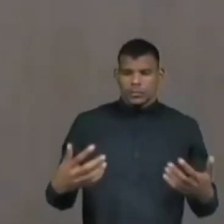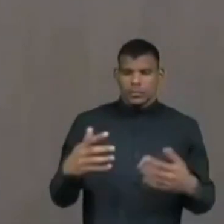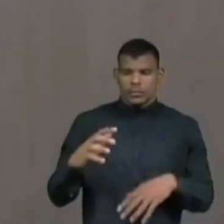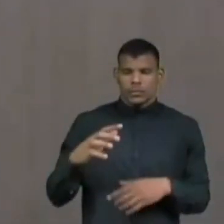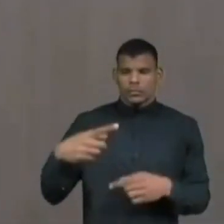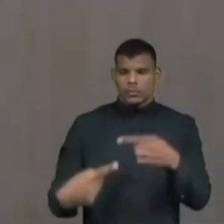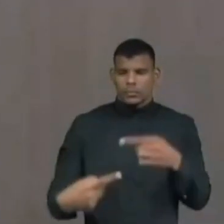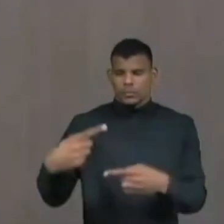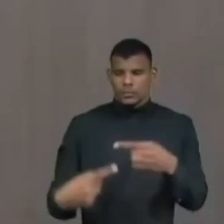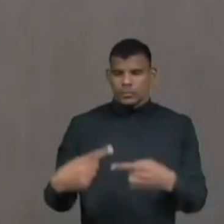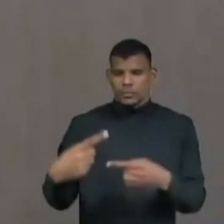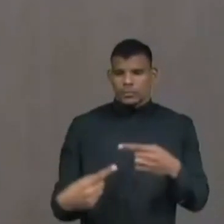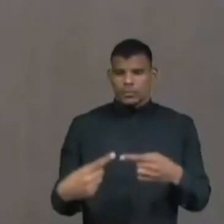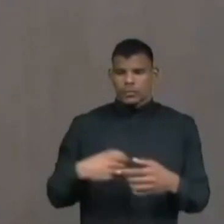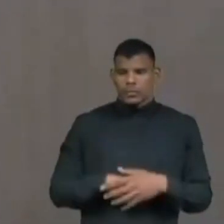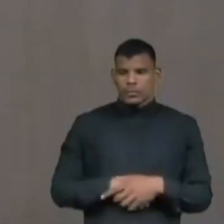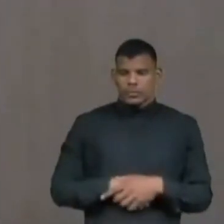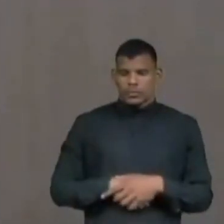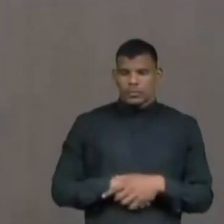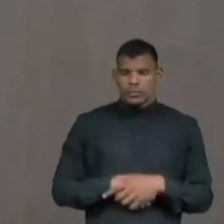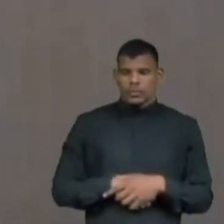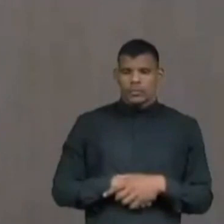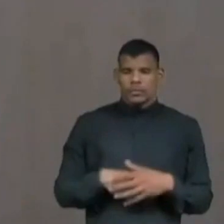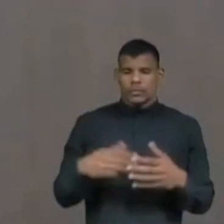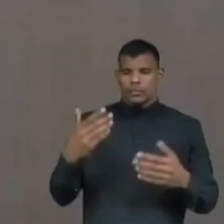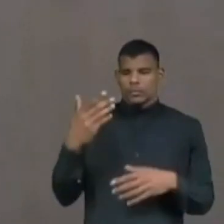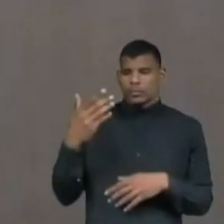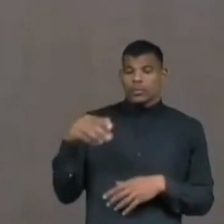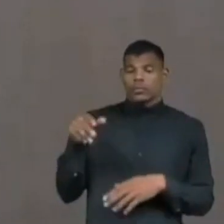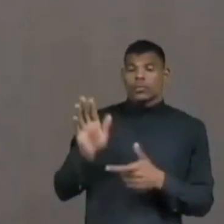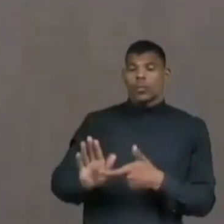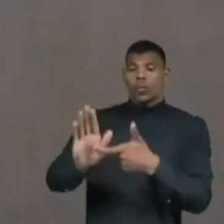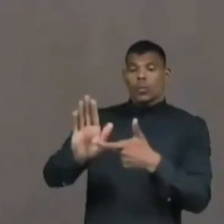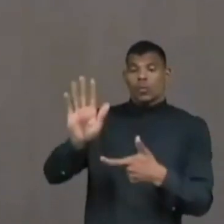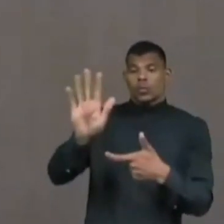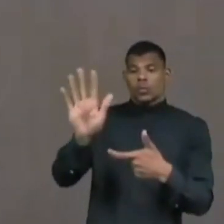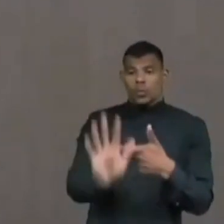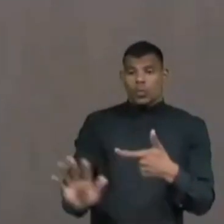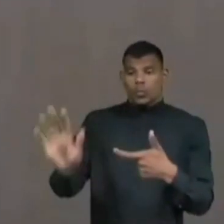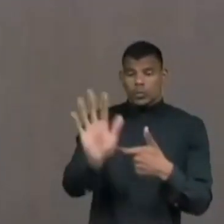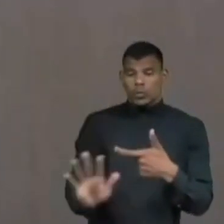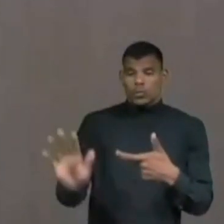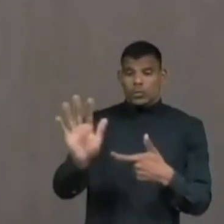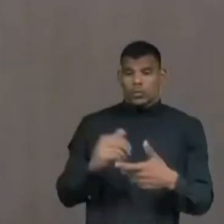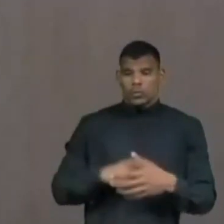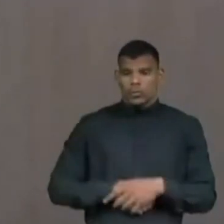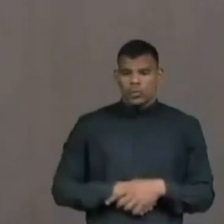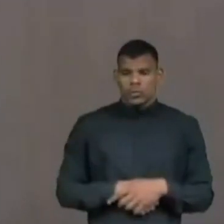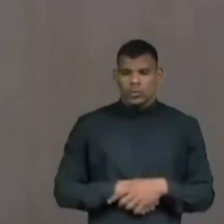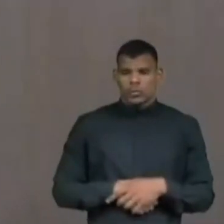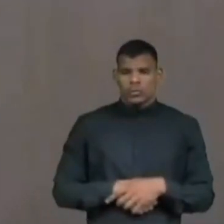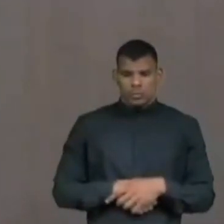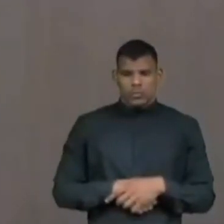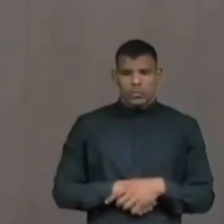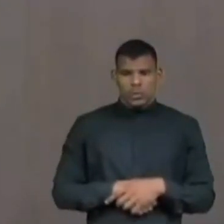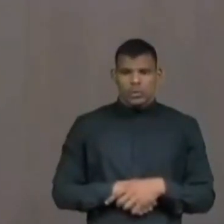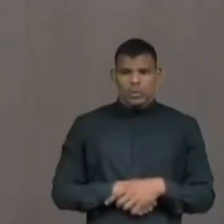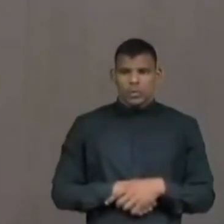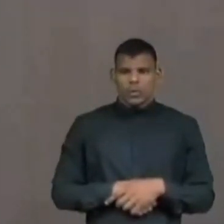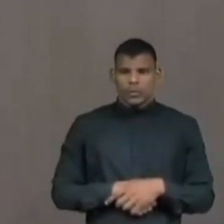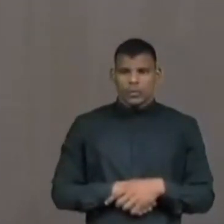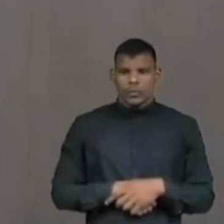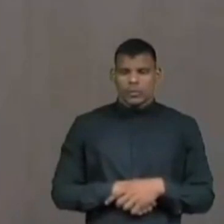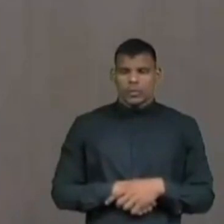política bem-sucedida, reconhecido nacionalmente, seja na questão da centralização do sistema de segurança, na descentralização